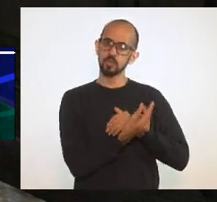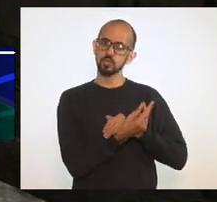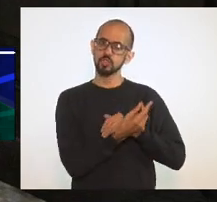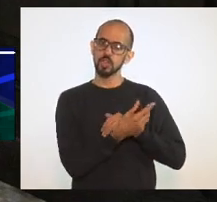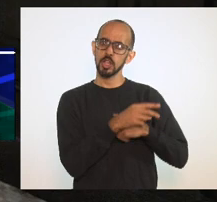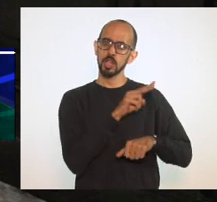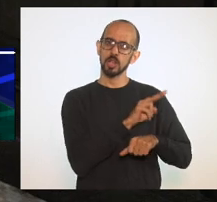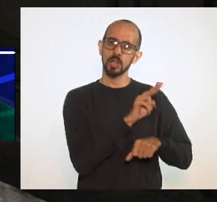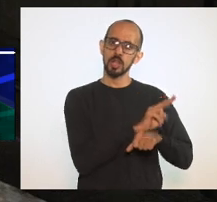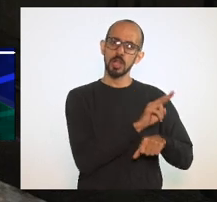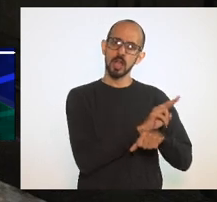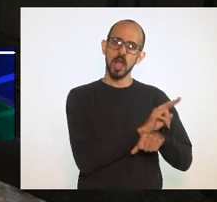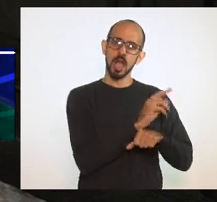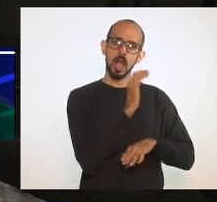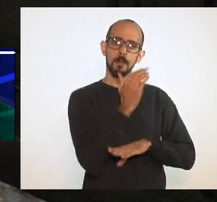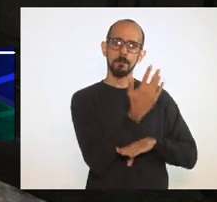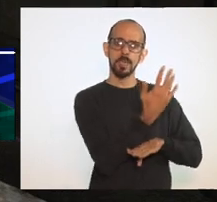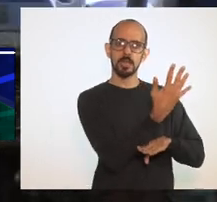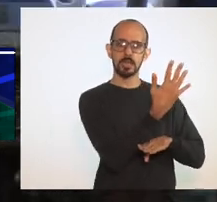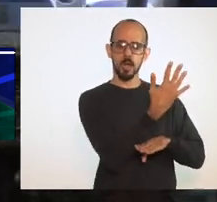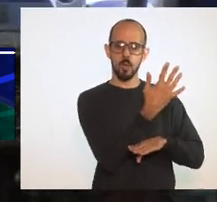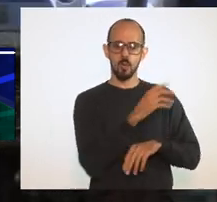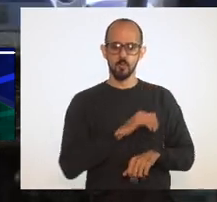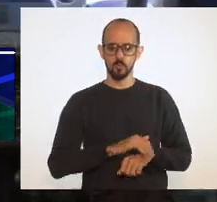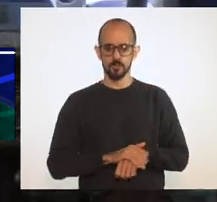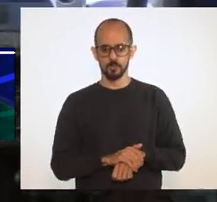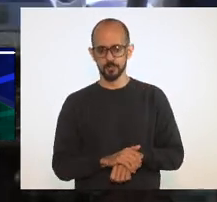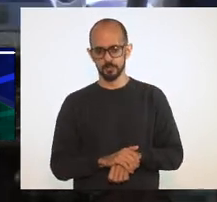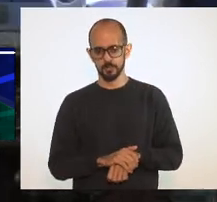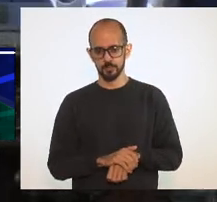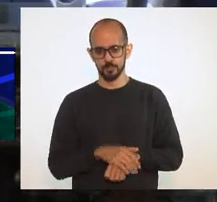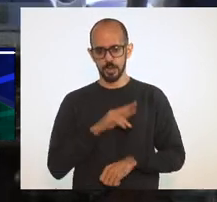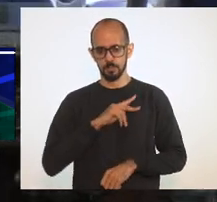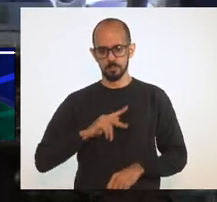combate à pobreza no Estado do Rio de Janeiro. A presidência...